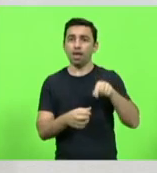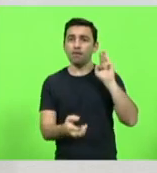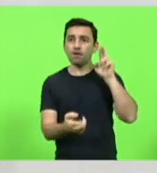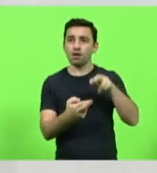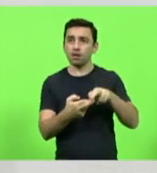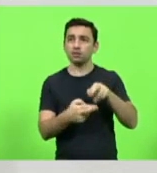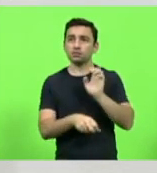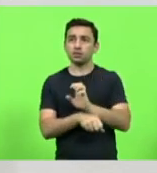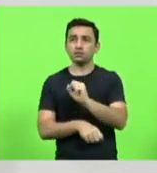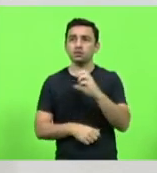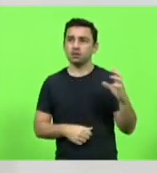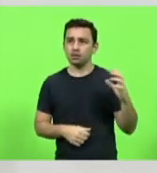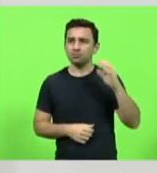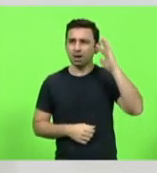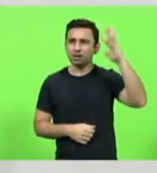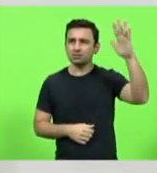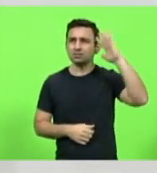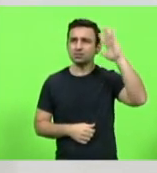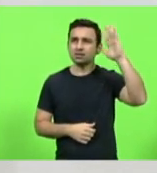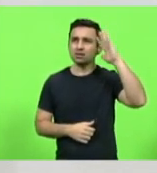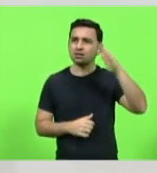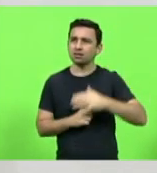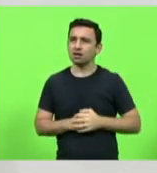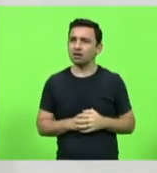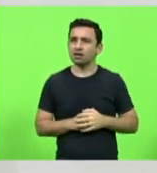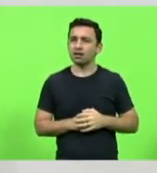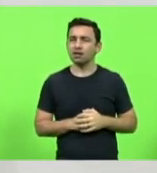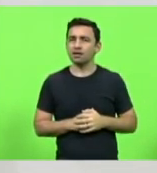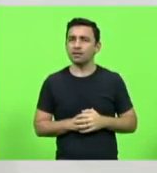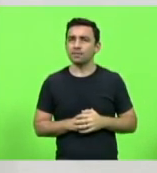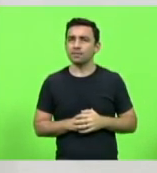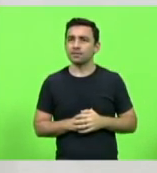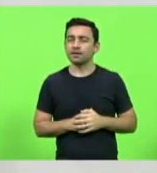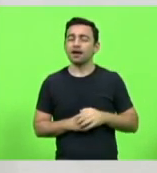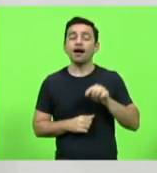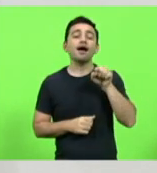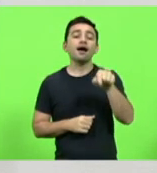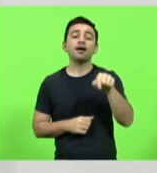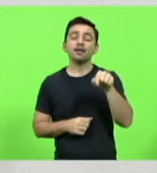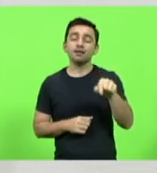Estado. Tu imaginas se a procuradoria